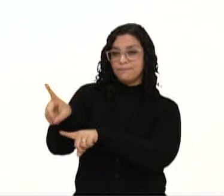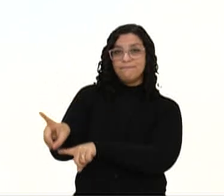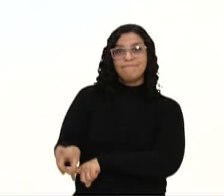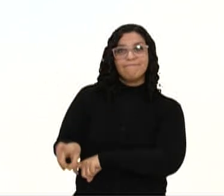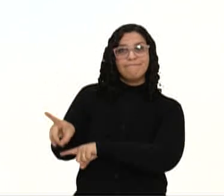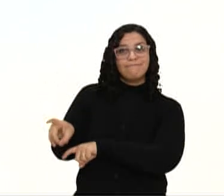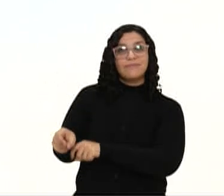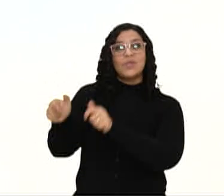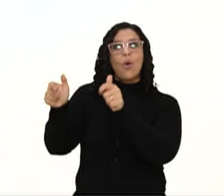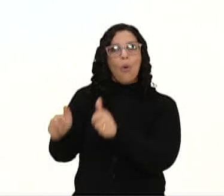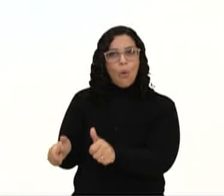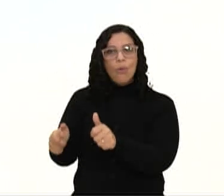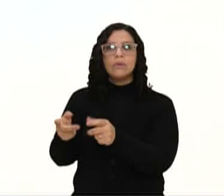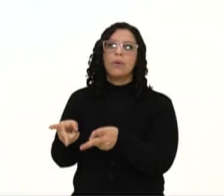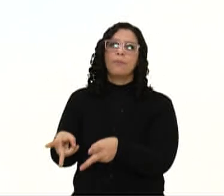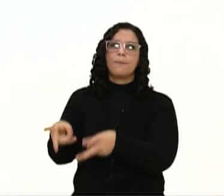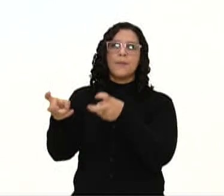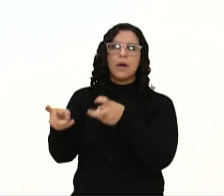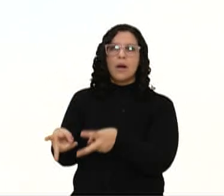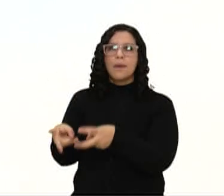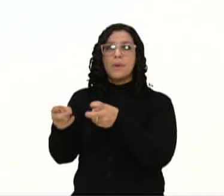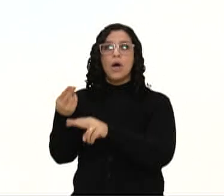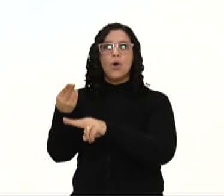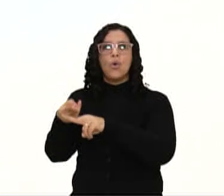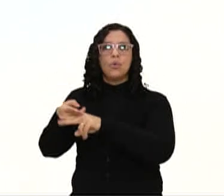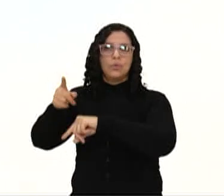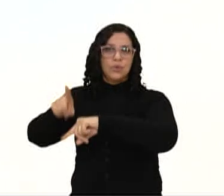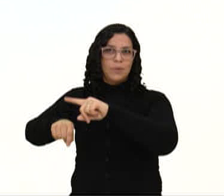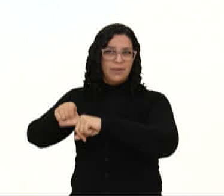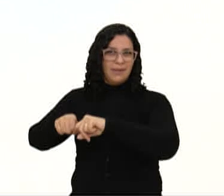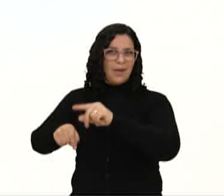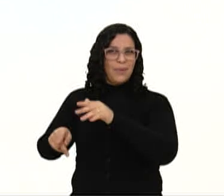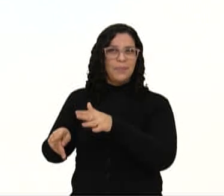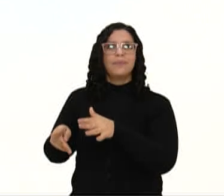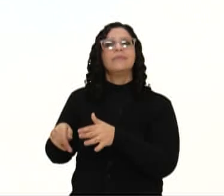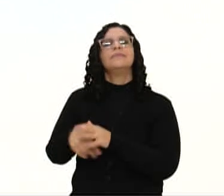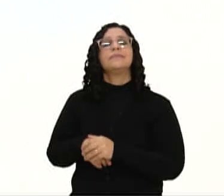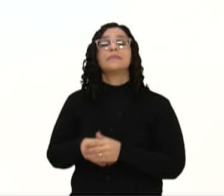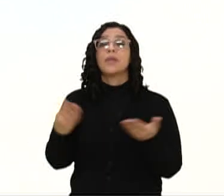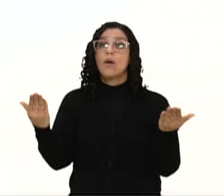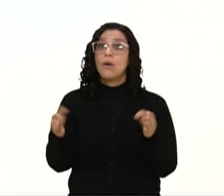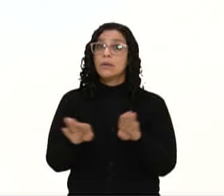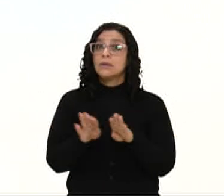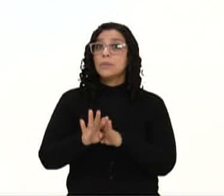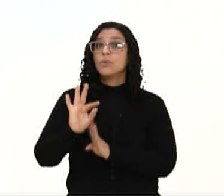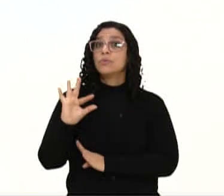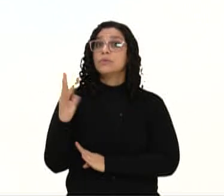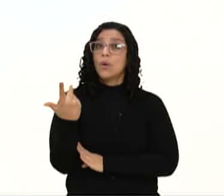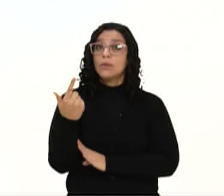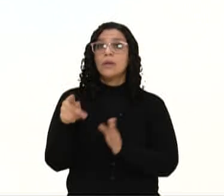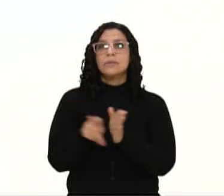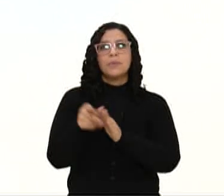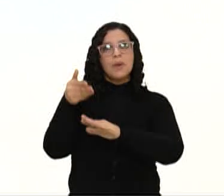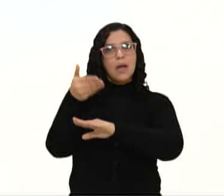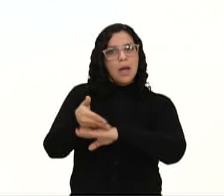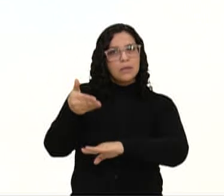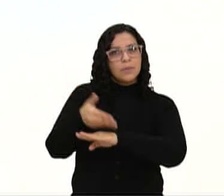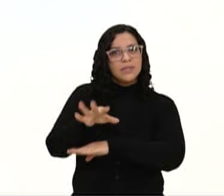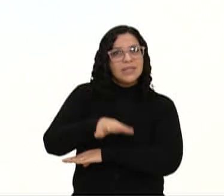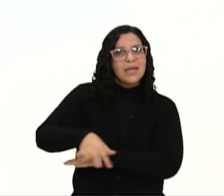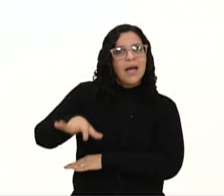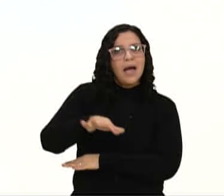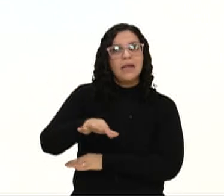que é de onde vem a maior parte das matérias-primas, né? E onde acontecem as atividades do